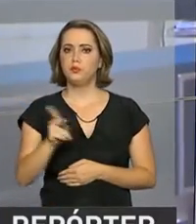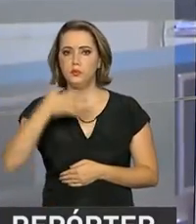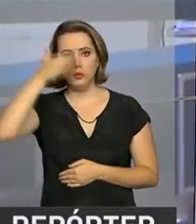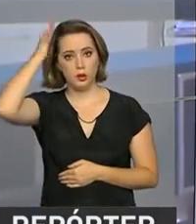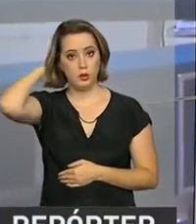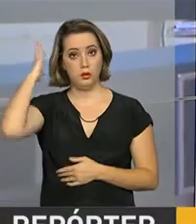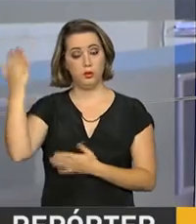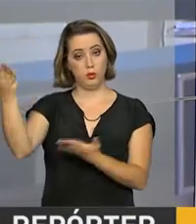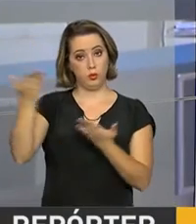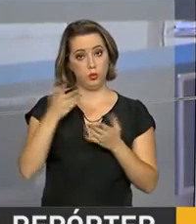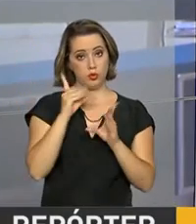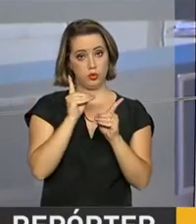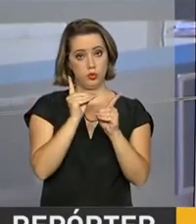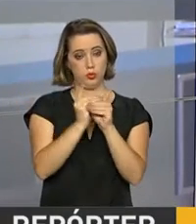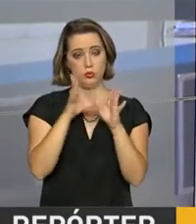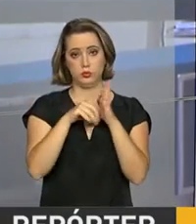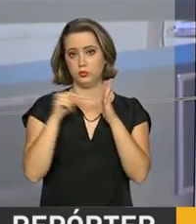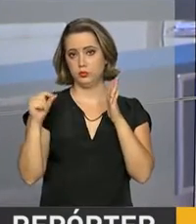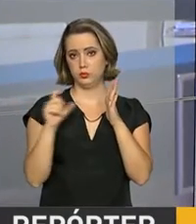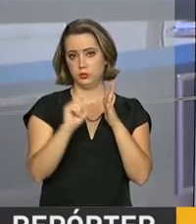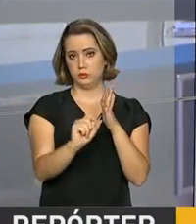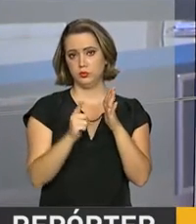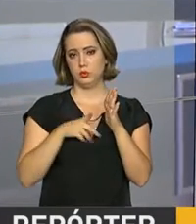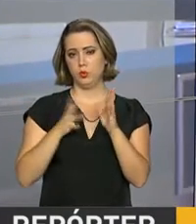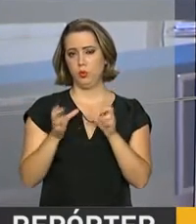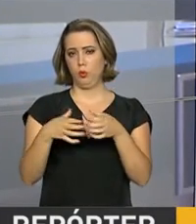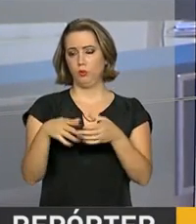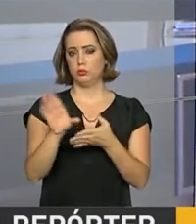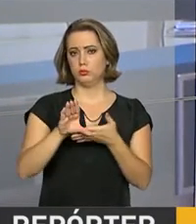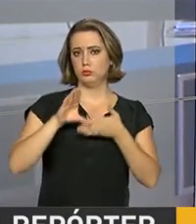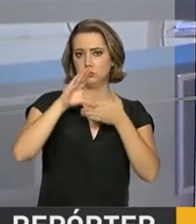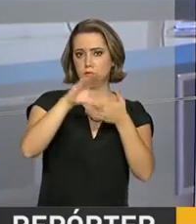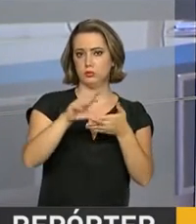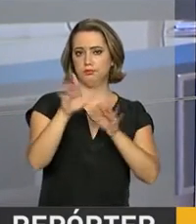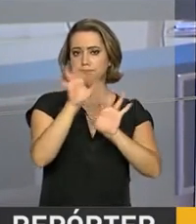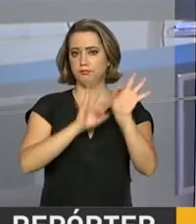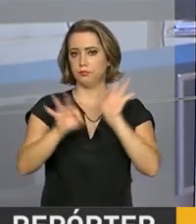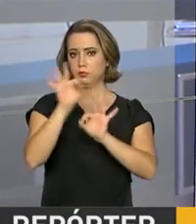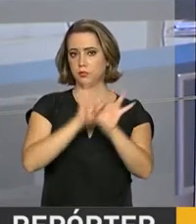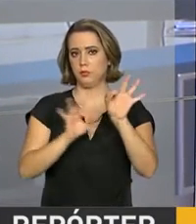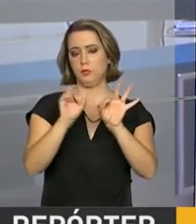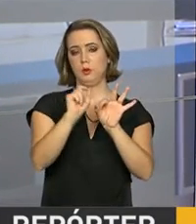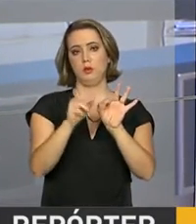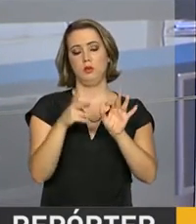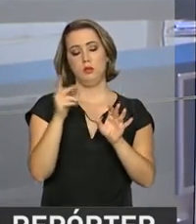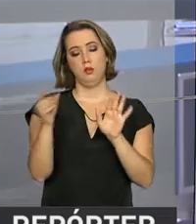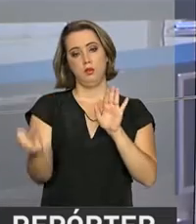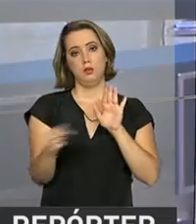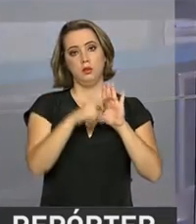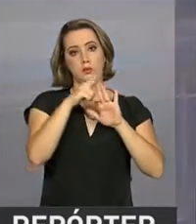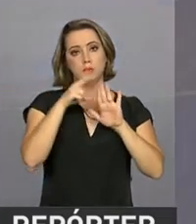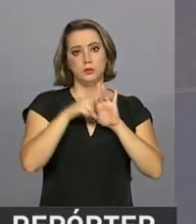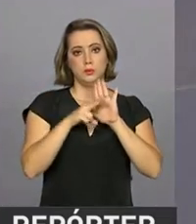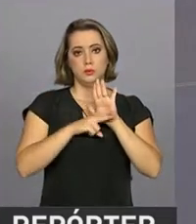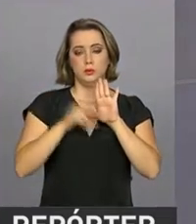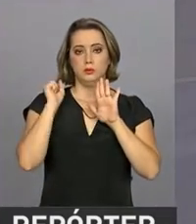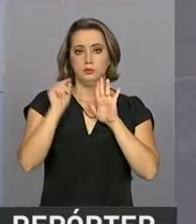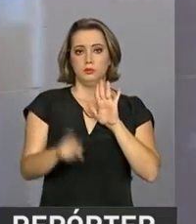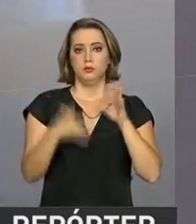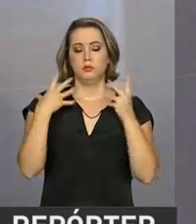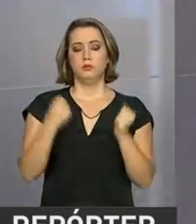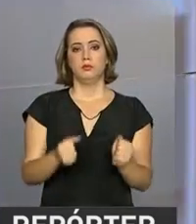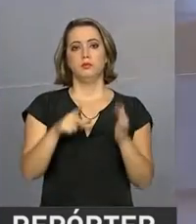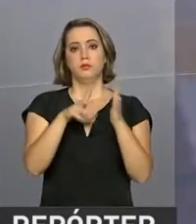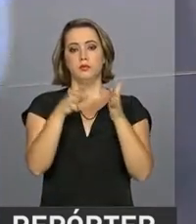michel temer recebeu hoje no palácio do planalto integrantes da comissão que analisa a reforma da previdência vamos então saber os detalhes ao